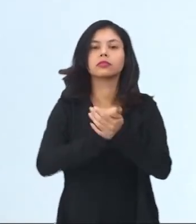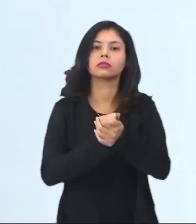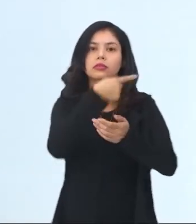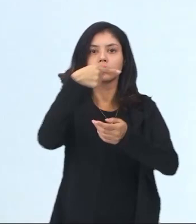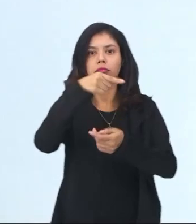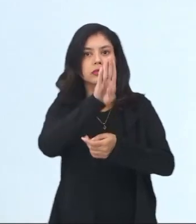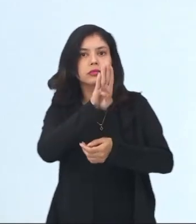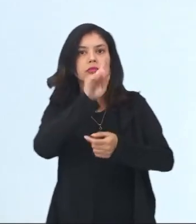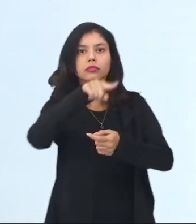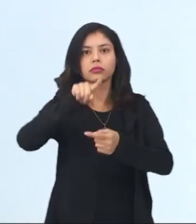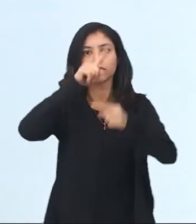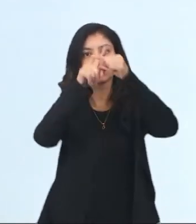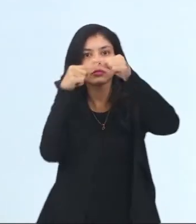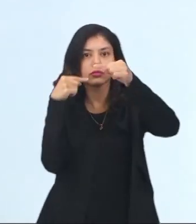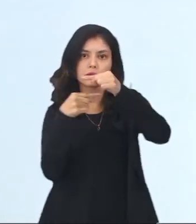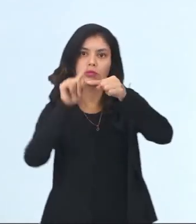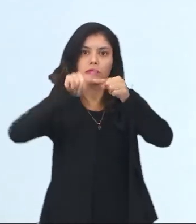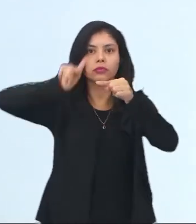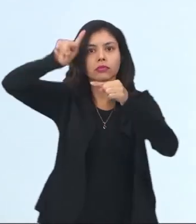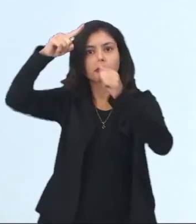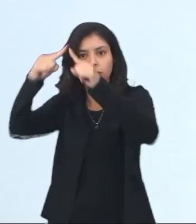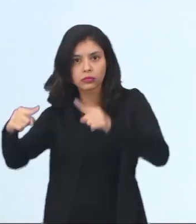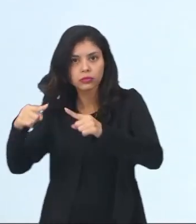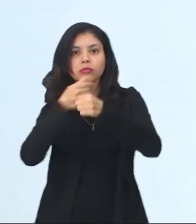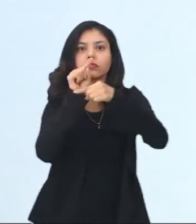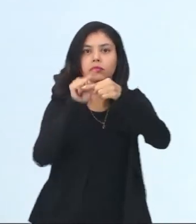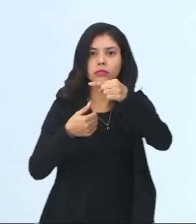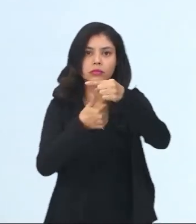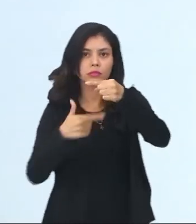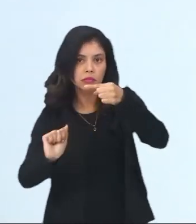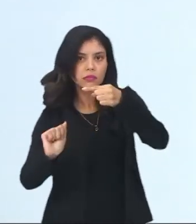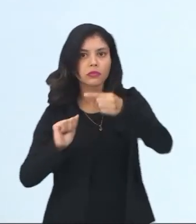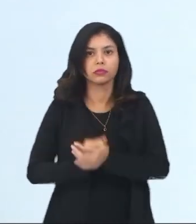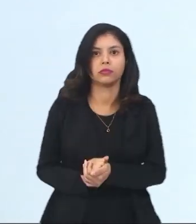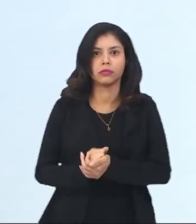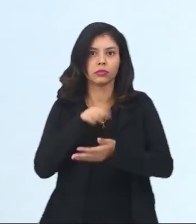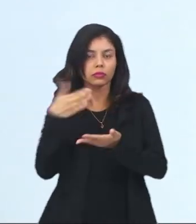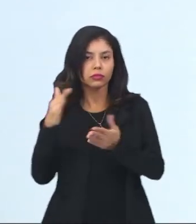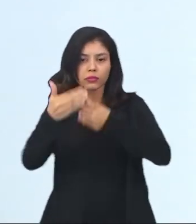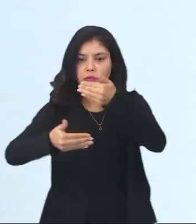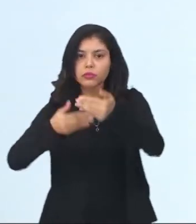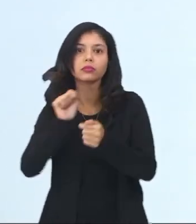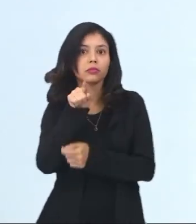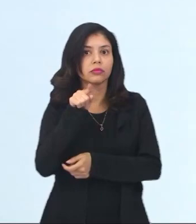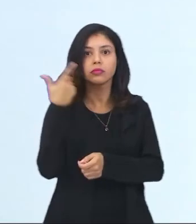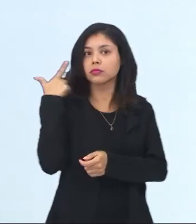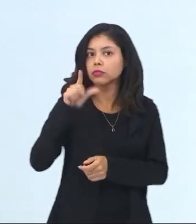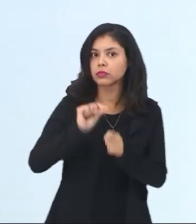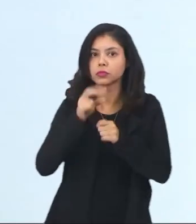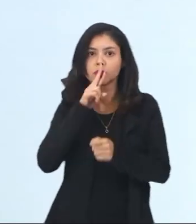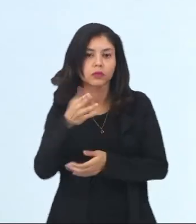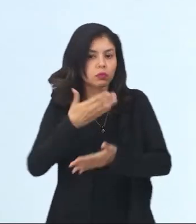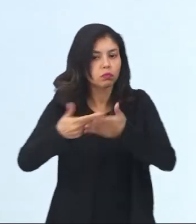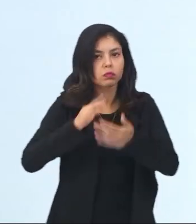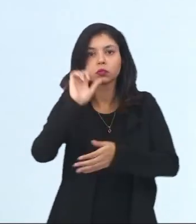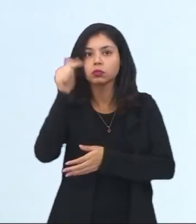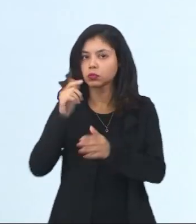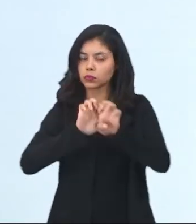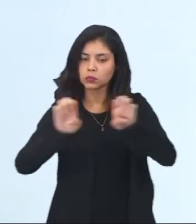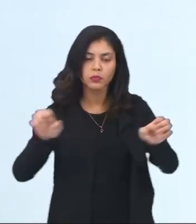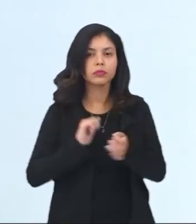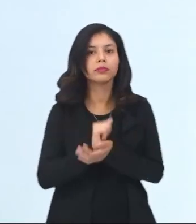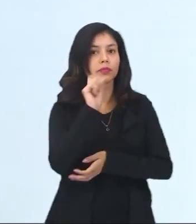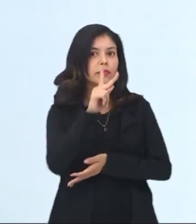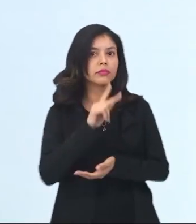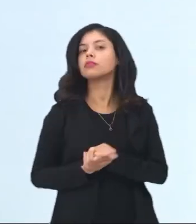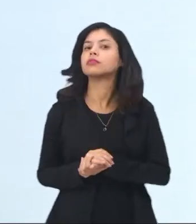menos b, mais ou menos raiz quadrada de delta, dividido para 2 vezes a. Com esse processo, você consegue resolver qualquer equação do segundo grau,